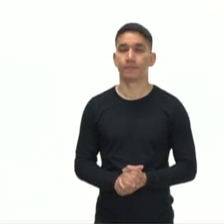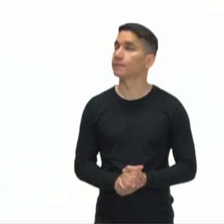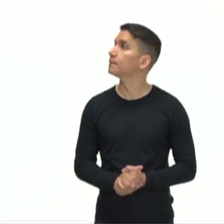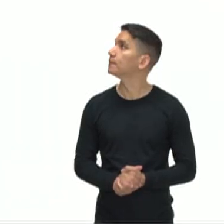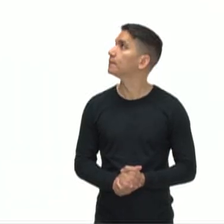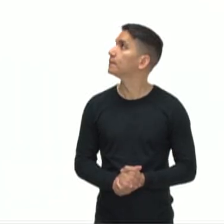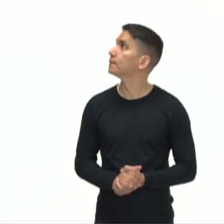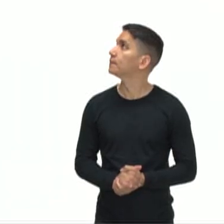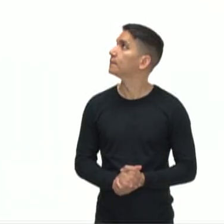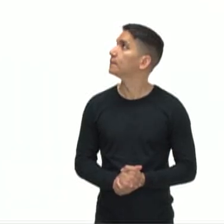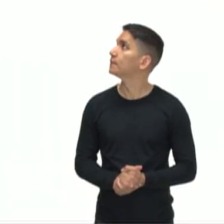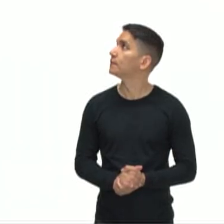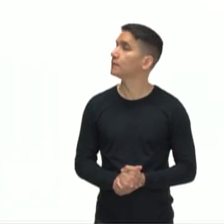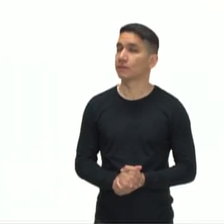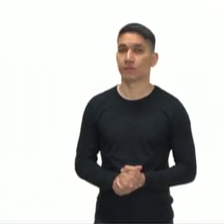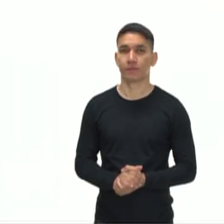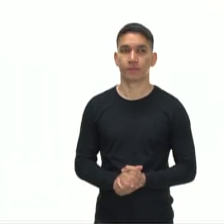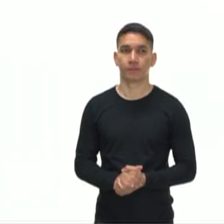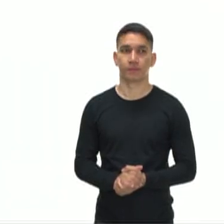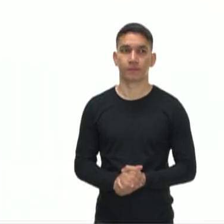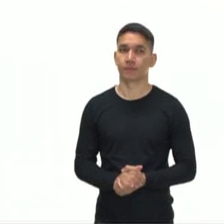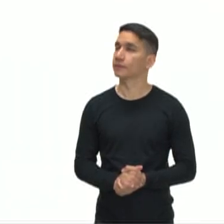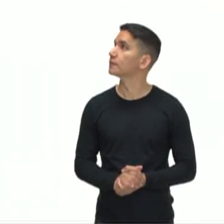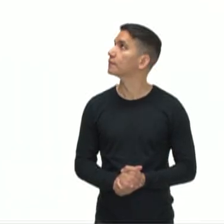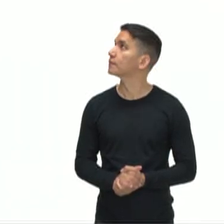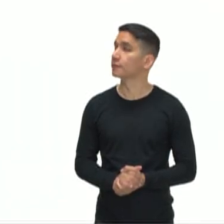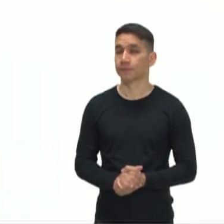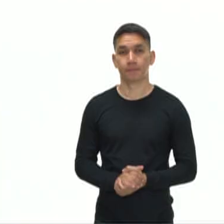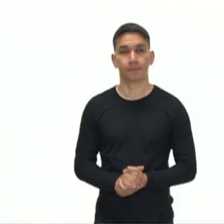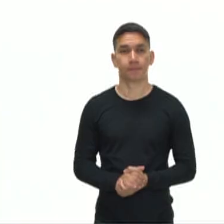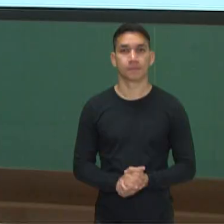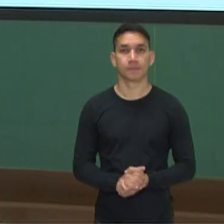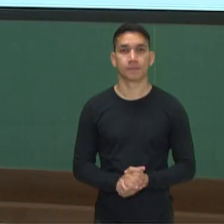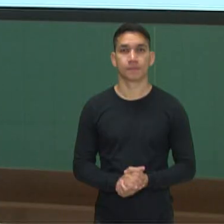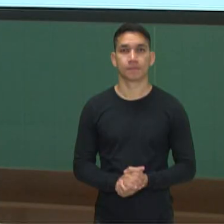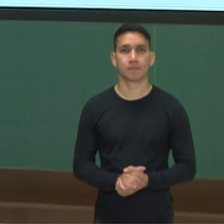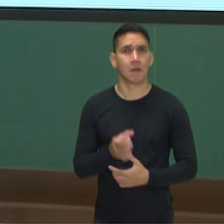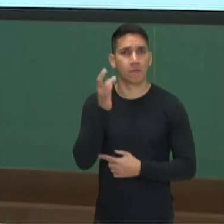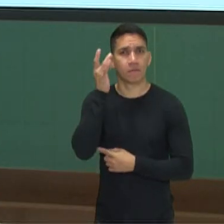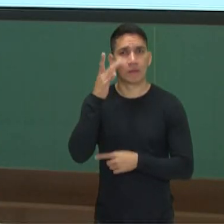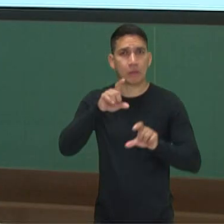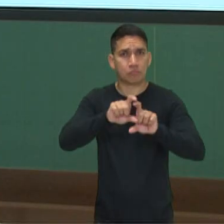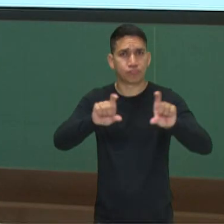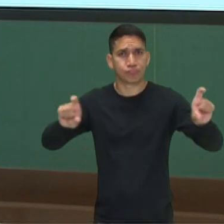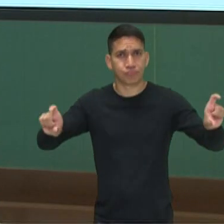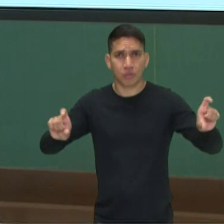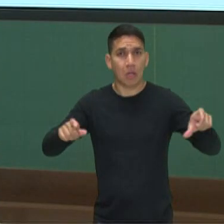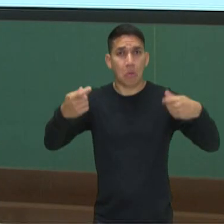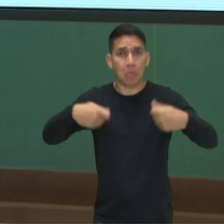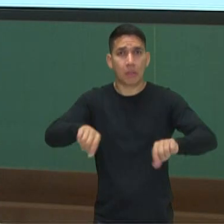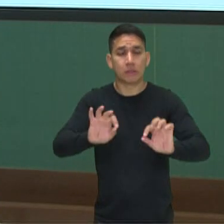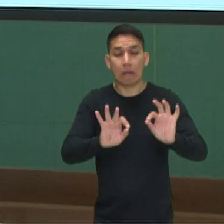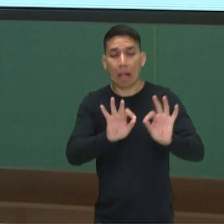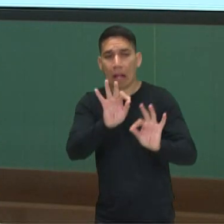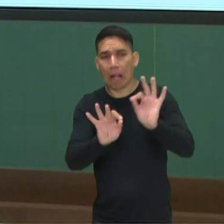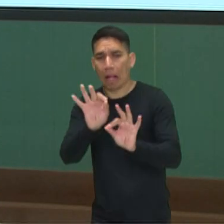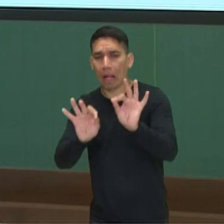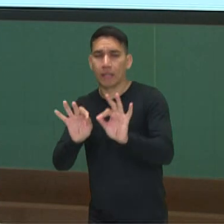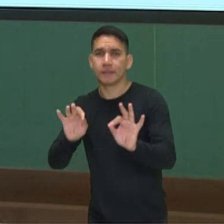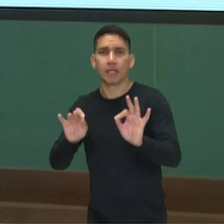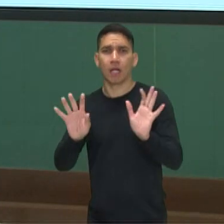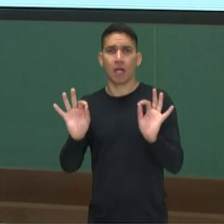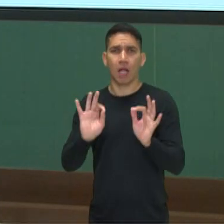x. E 12 por 2 dá 6. Bem tranquilinho, tá vendo? Não mexi na parte do